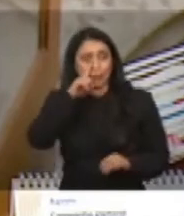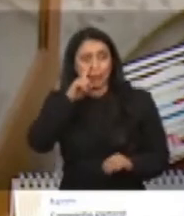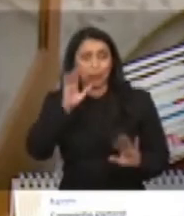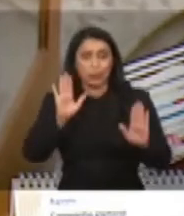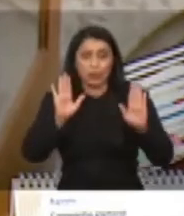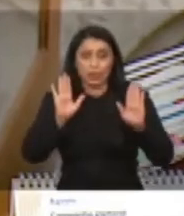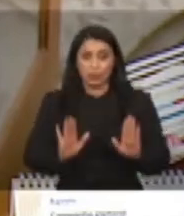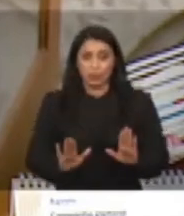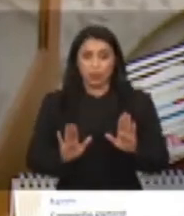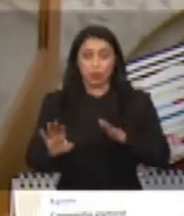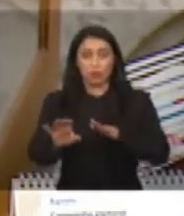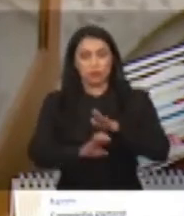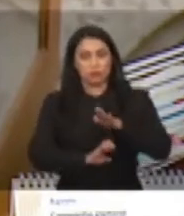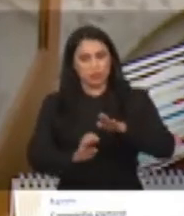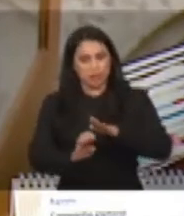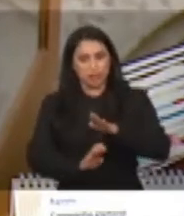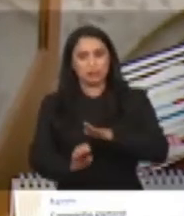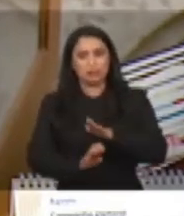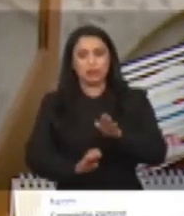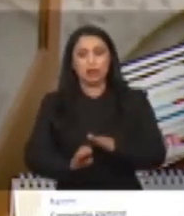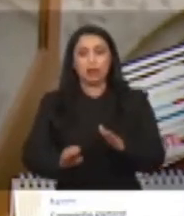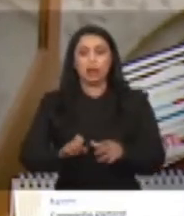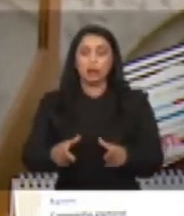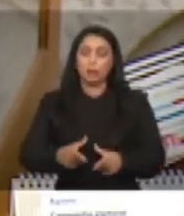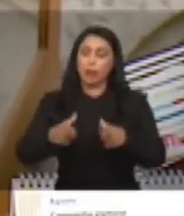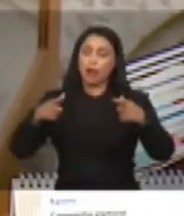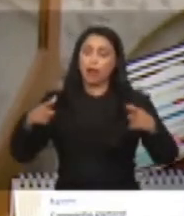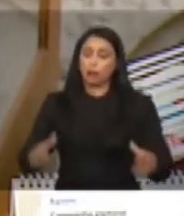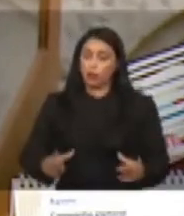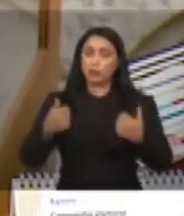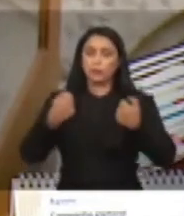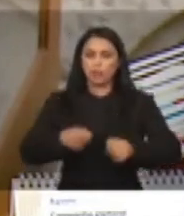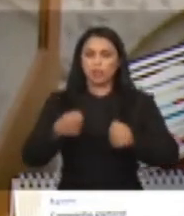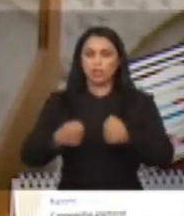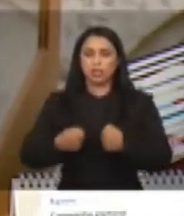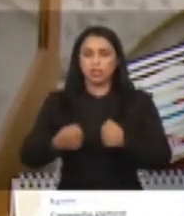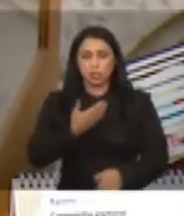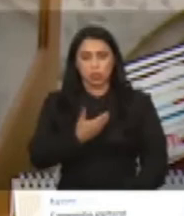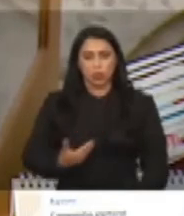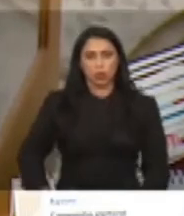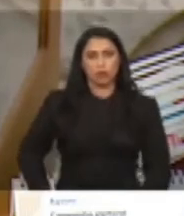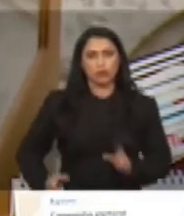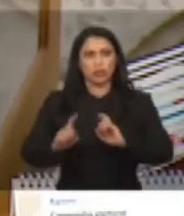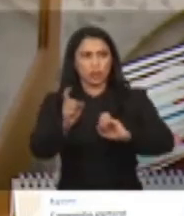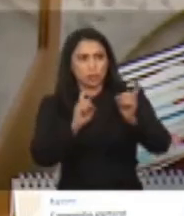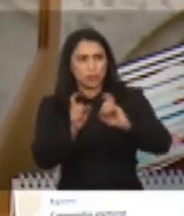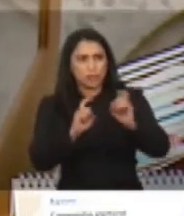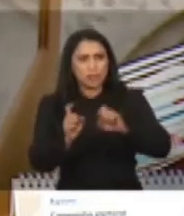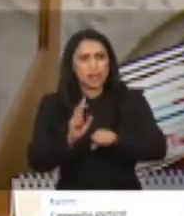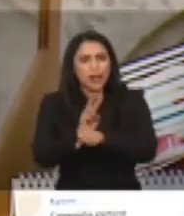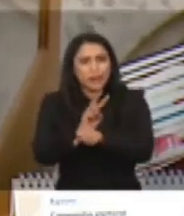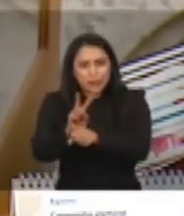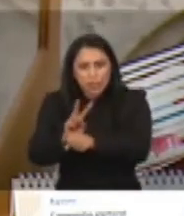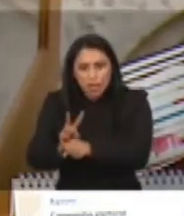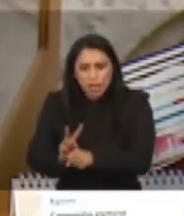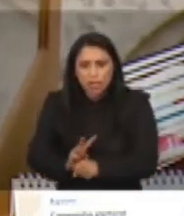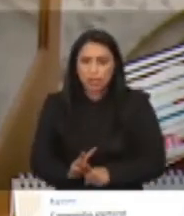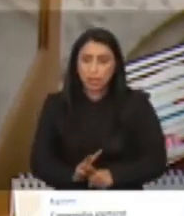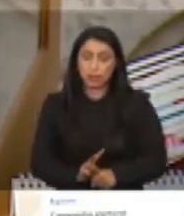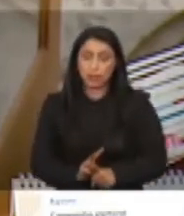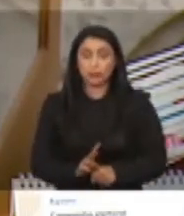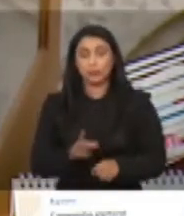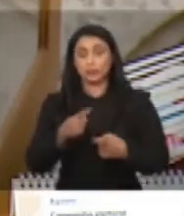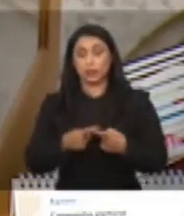maior atividade empresarial, maior será a demanda do Estado na administração fiscalizatória, o que indica